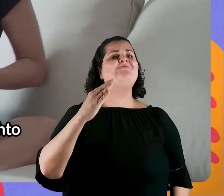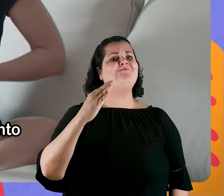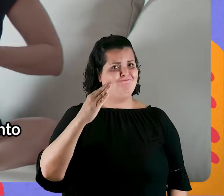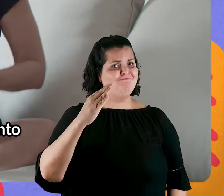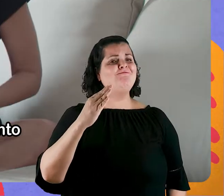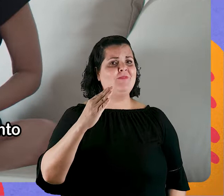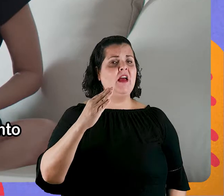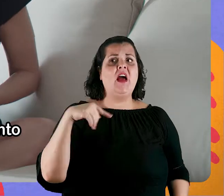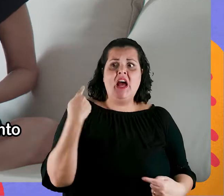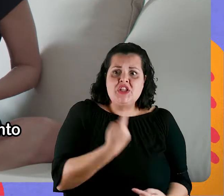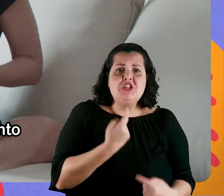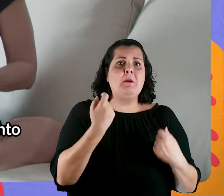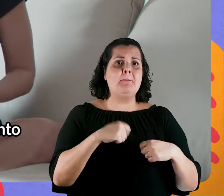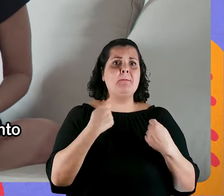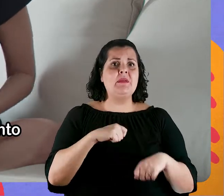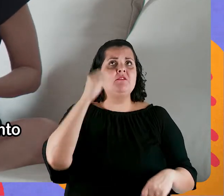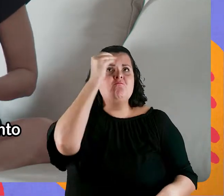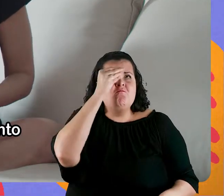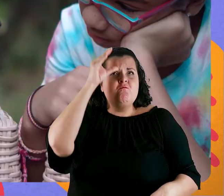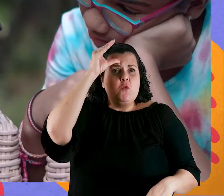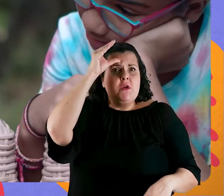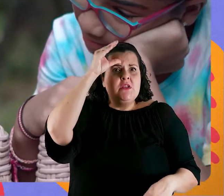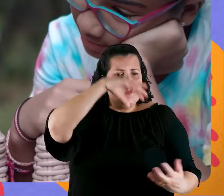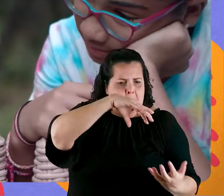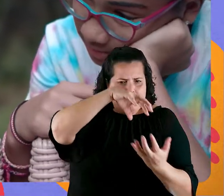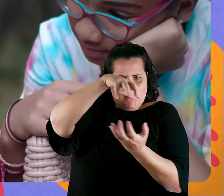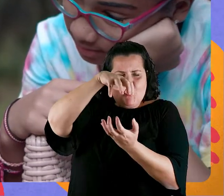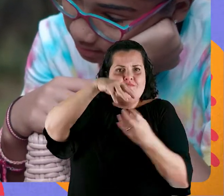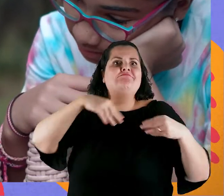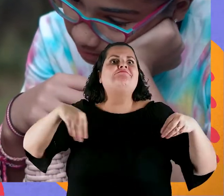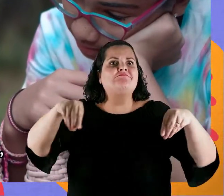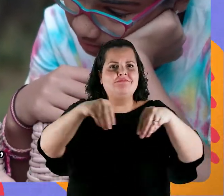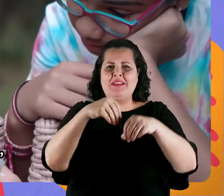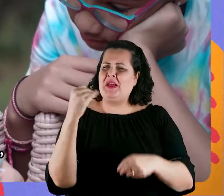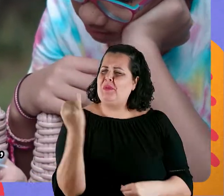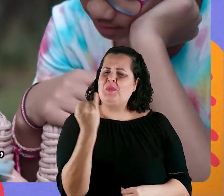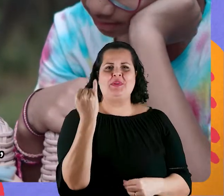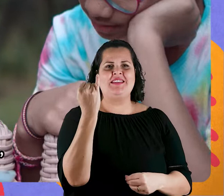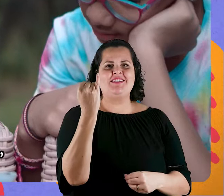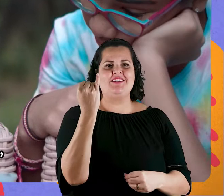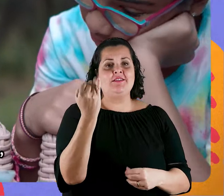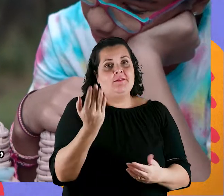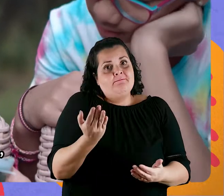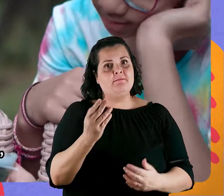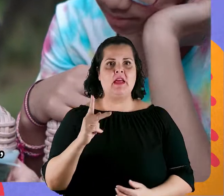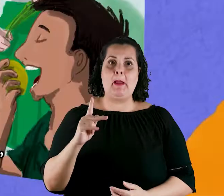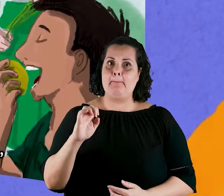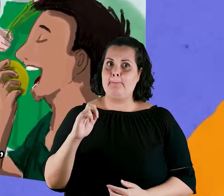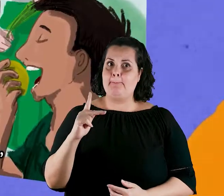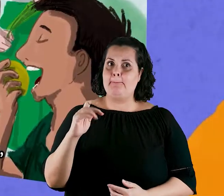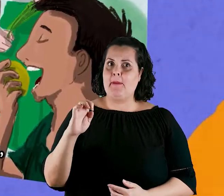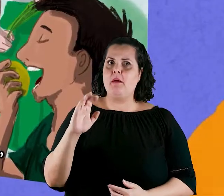até mais conhecimento sobre sobre a terra sobre o planeta Cruz Costa e essa conexão Pepe mulher aprendeu a fazer